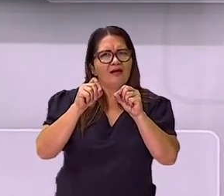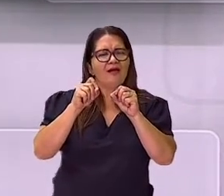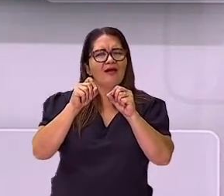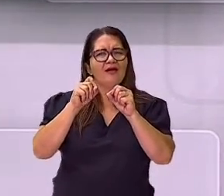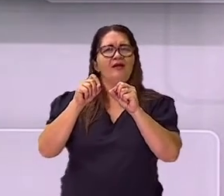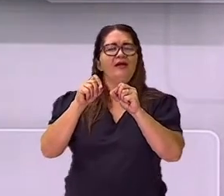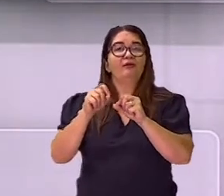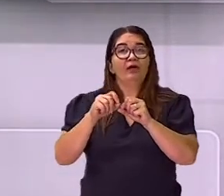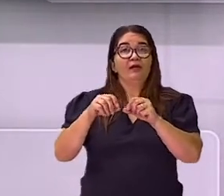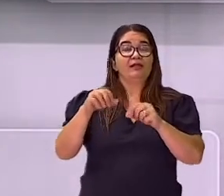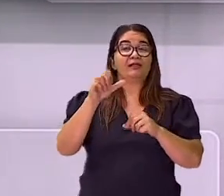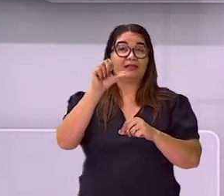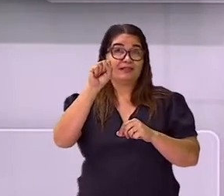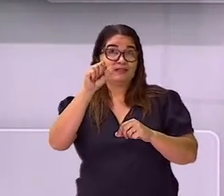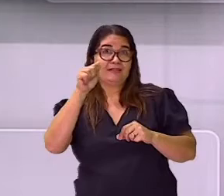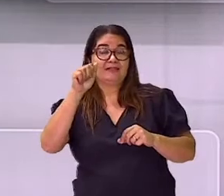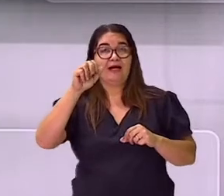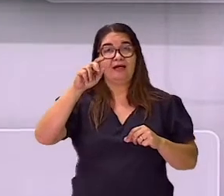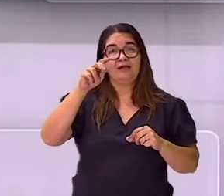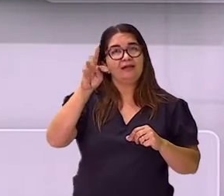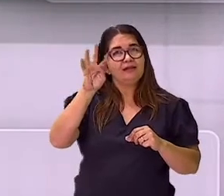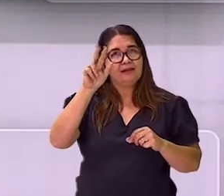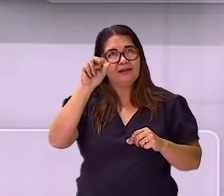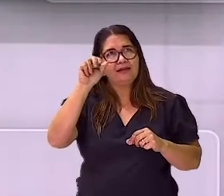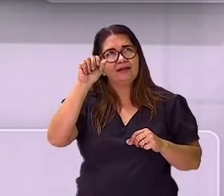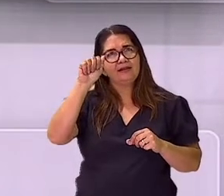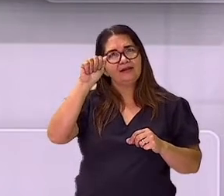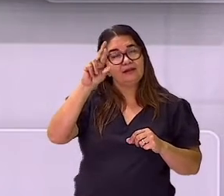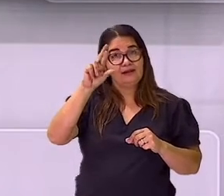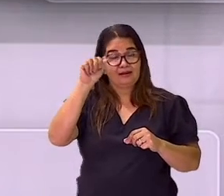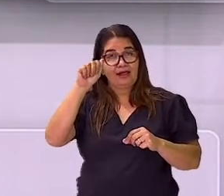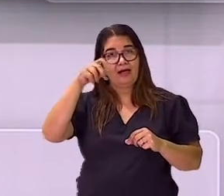ouvi falar isso. Satrápias são